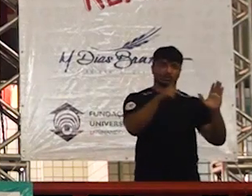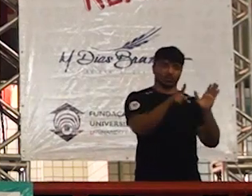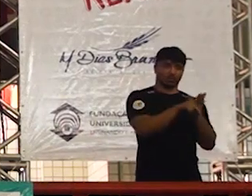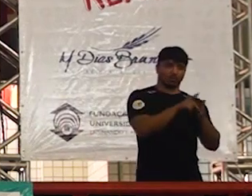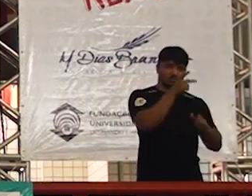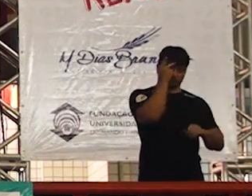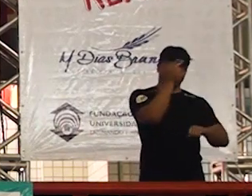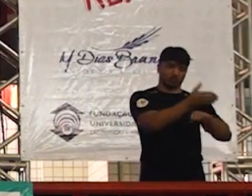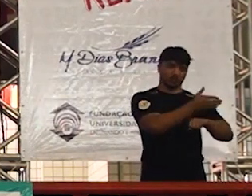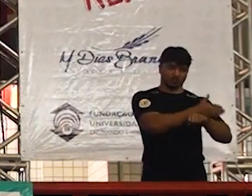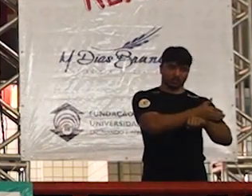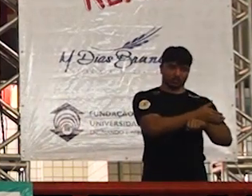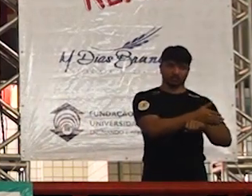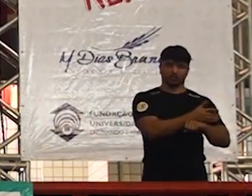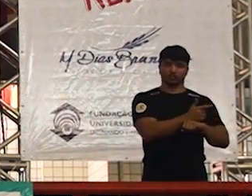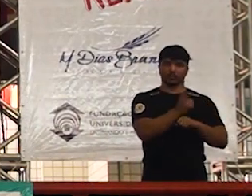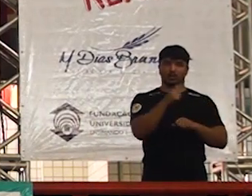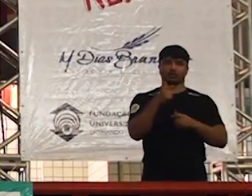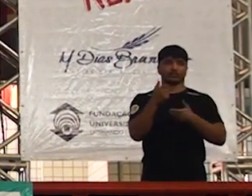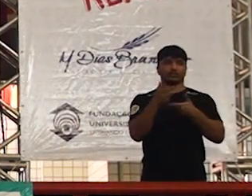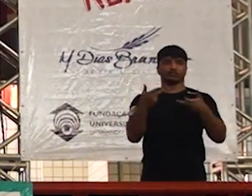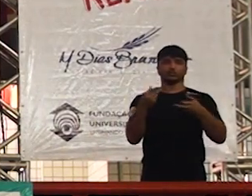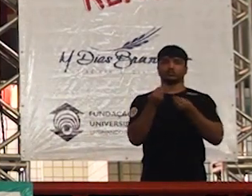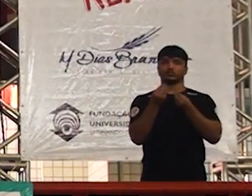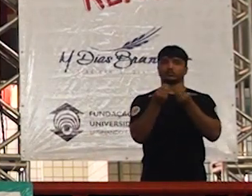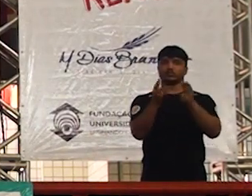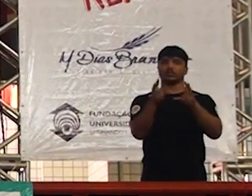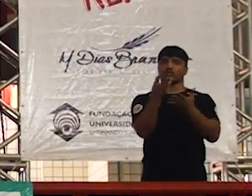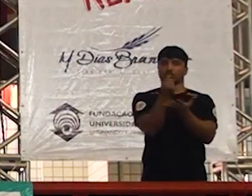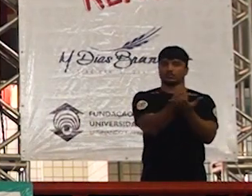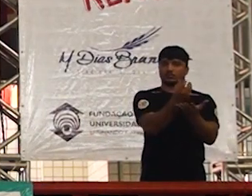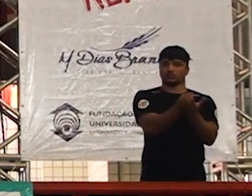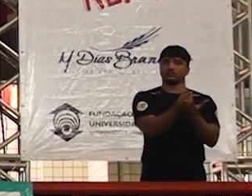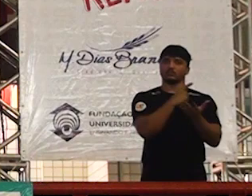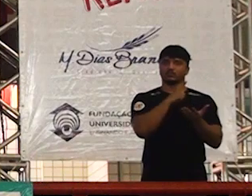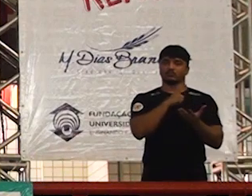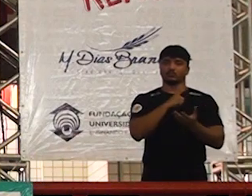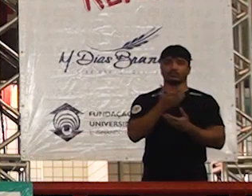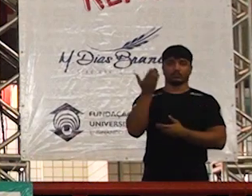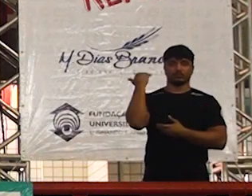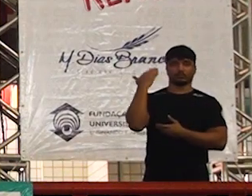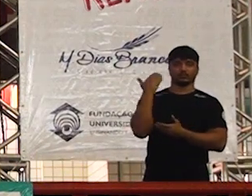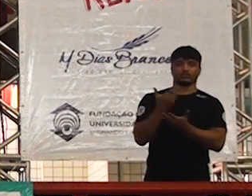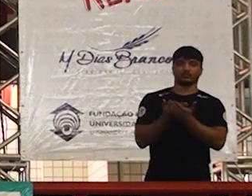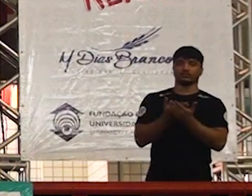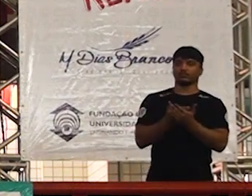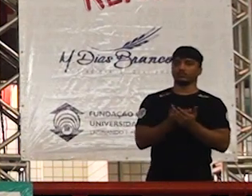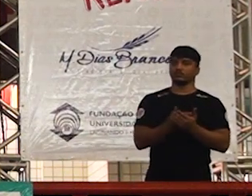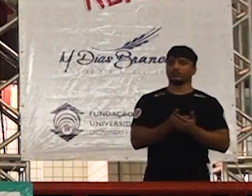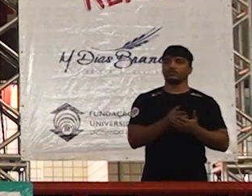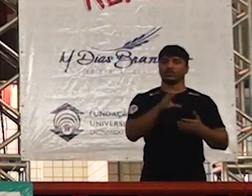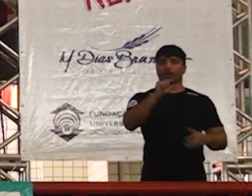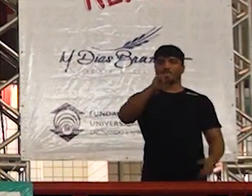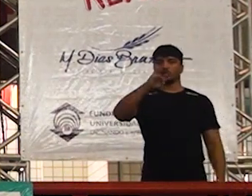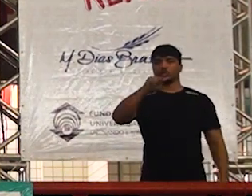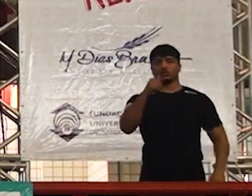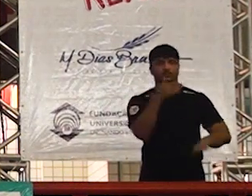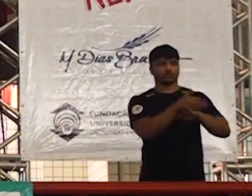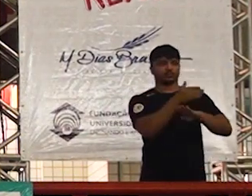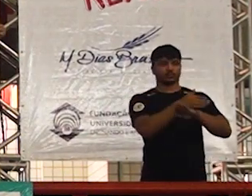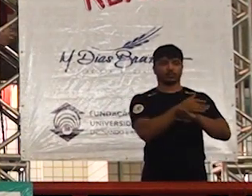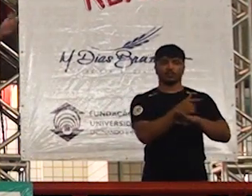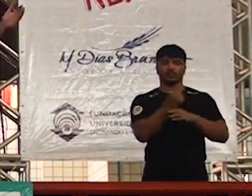do participante, que é aquele material que eu disse para você baixar gratuitamente, eu disse na aula 1, cartilha do participante, você bota no